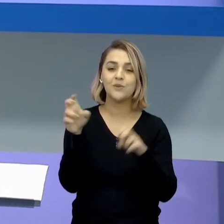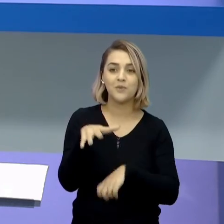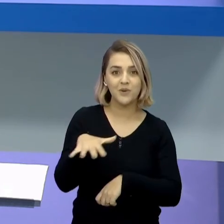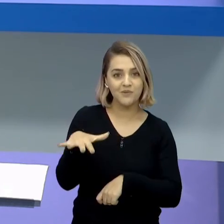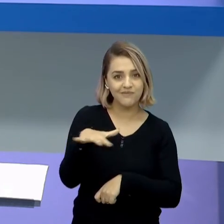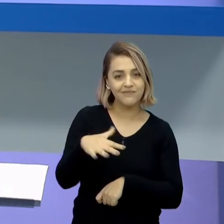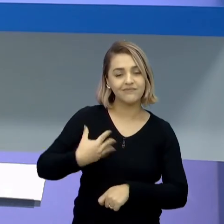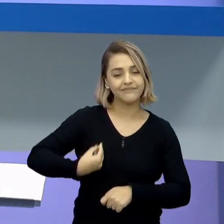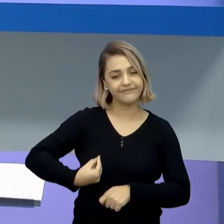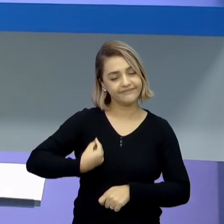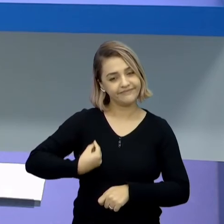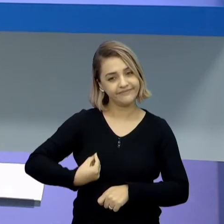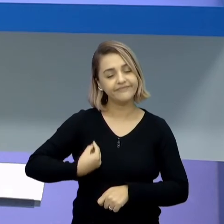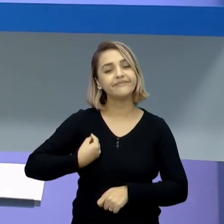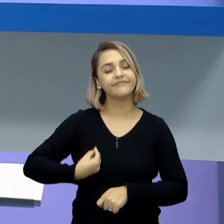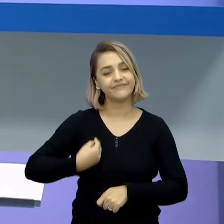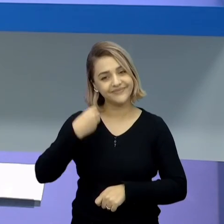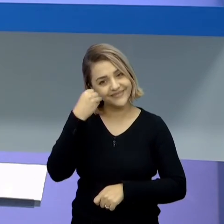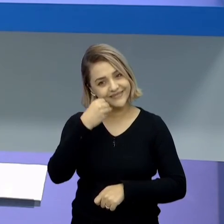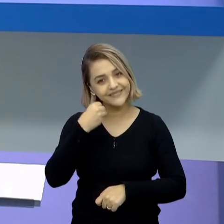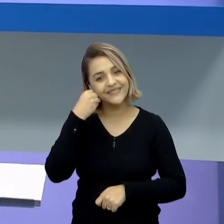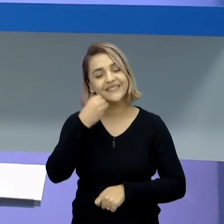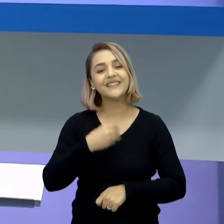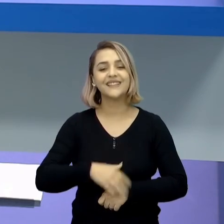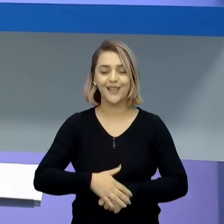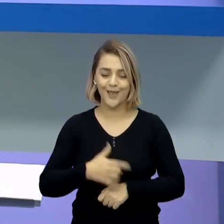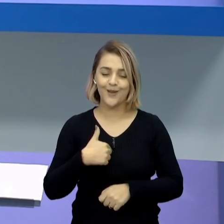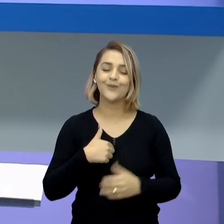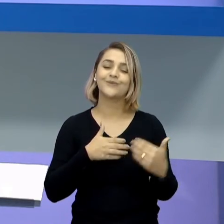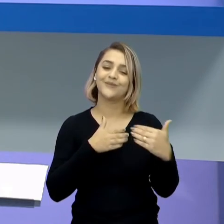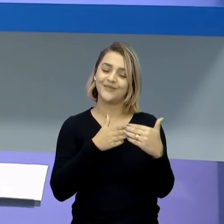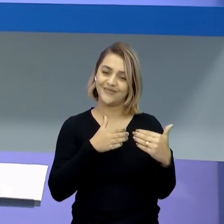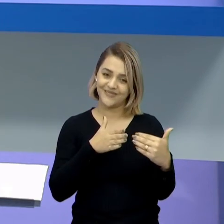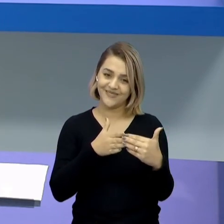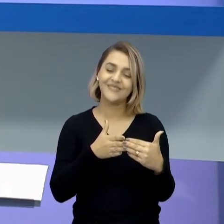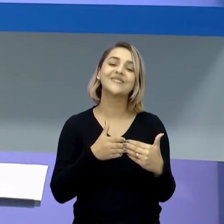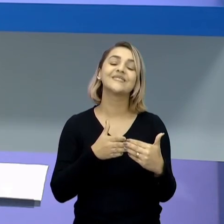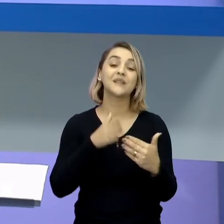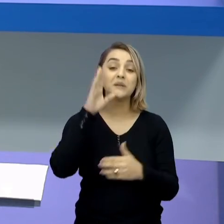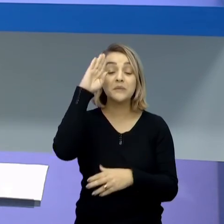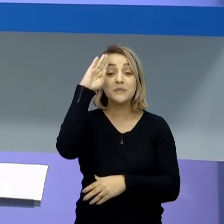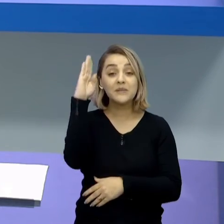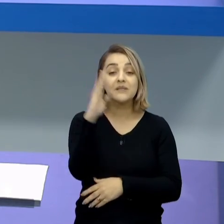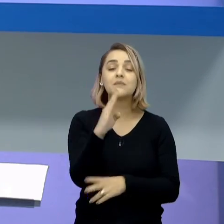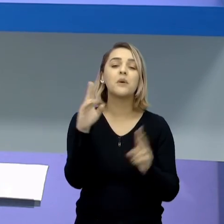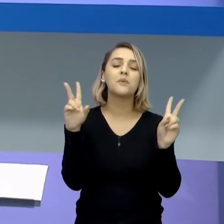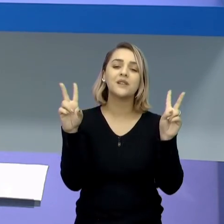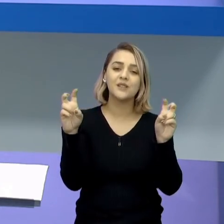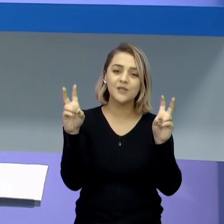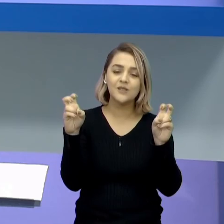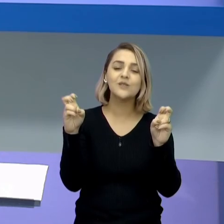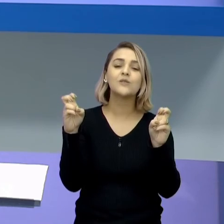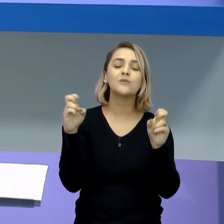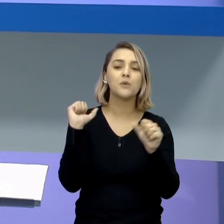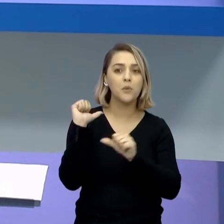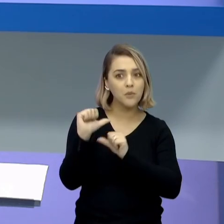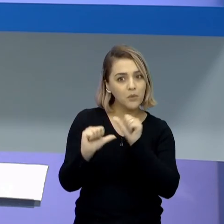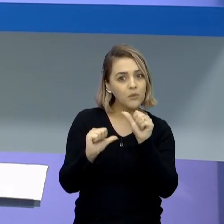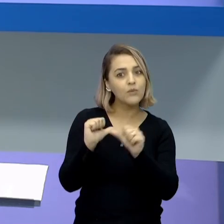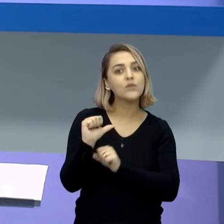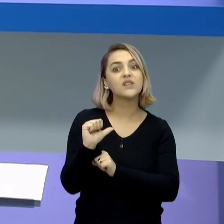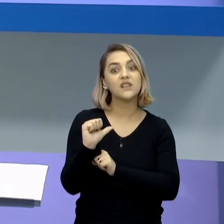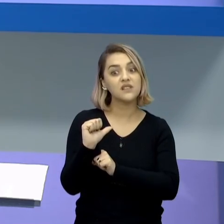de vivência, né? Eu concordo com ela totalmente, principalmente aí com relação, né, a essa mudança, né, que foi uma mudança